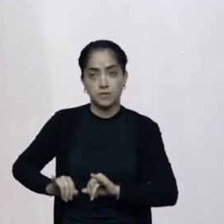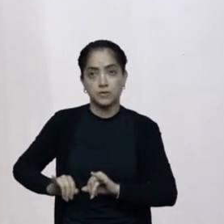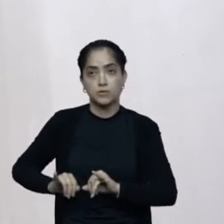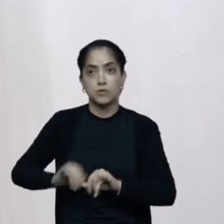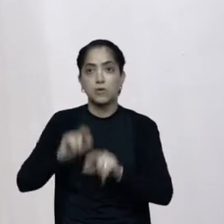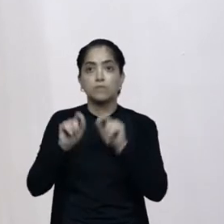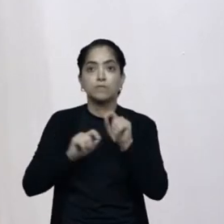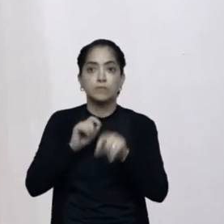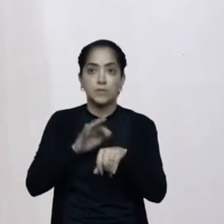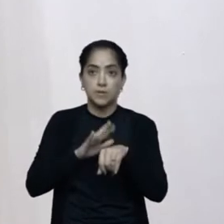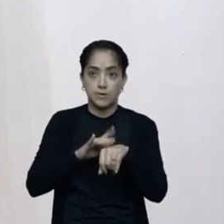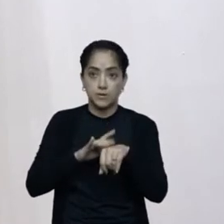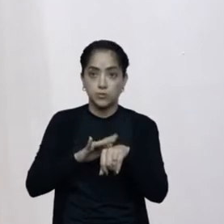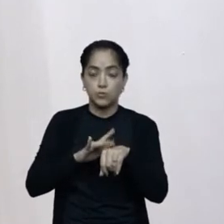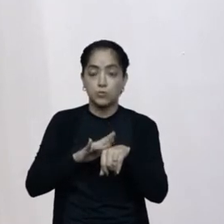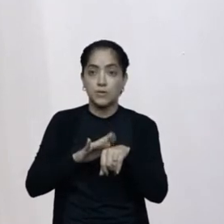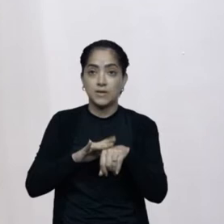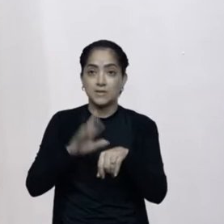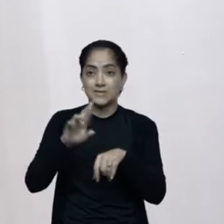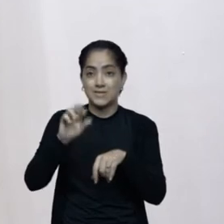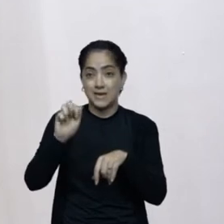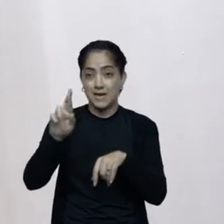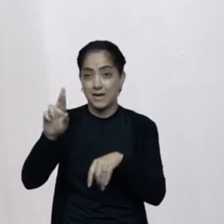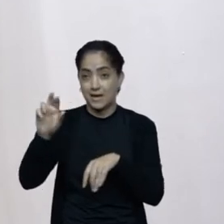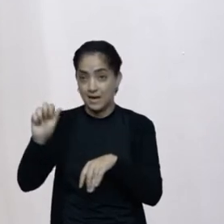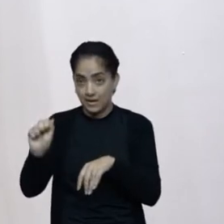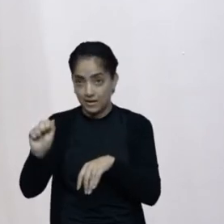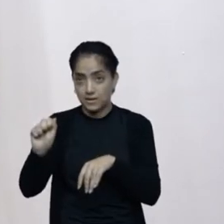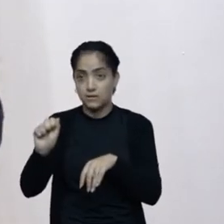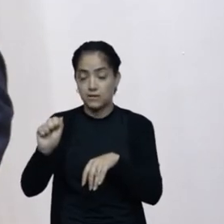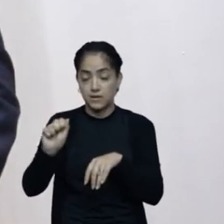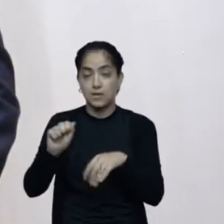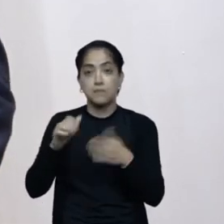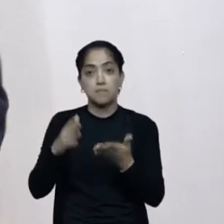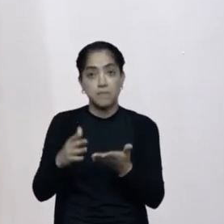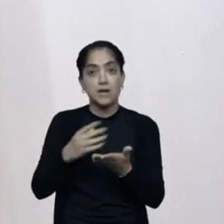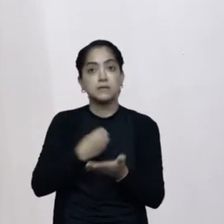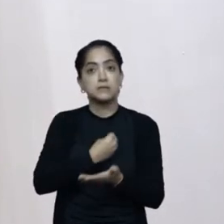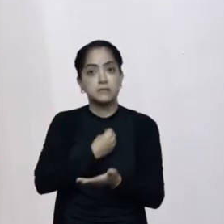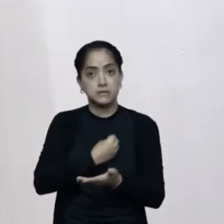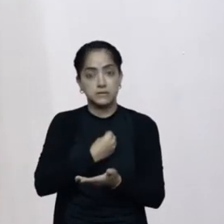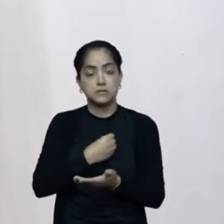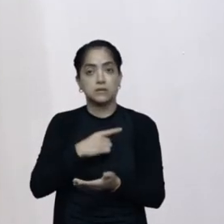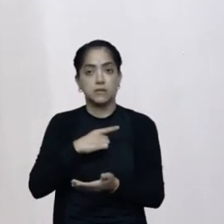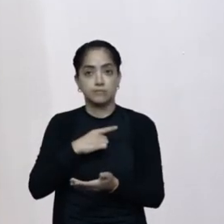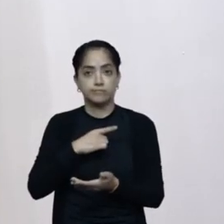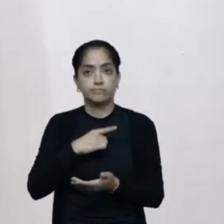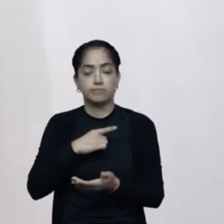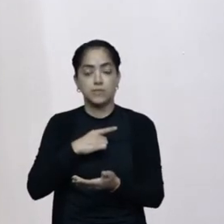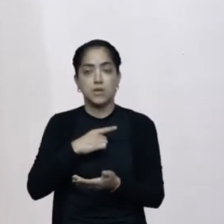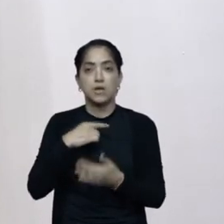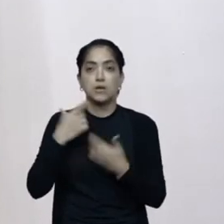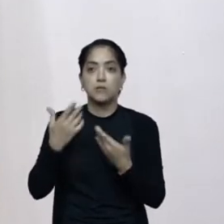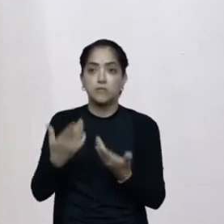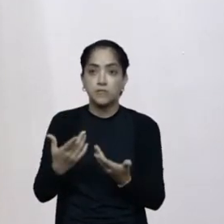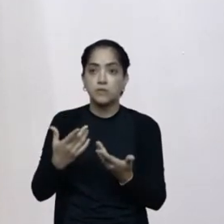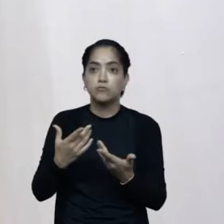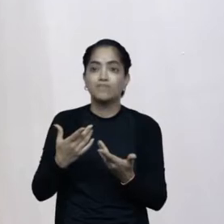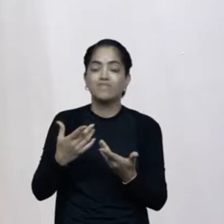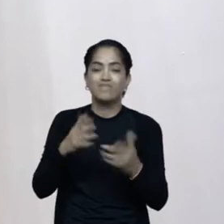uma doença rara, mas é uma doença bastante presente na nossa sociedade, visto que acomete